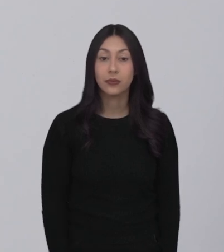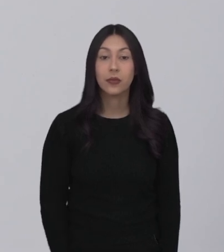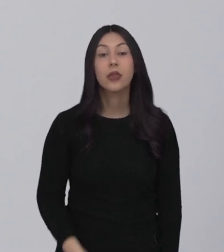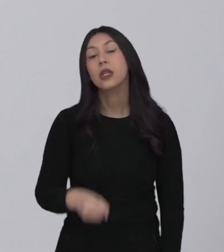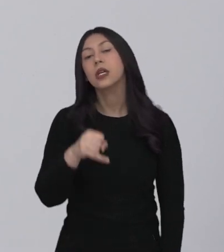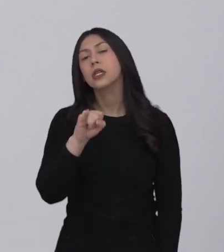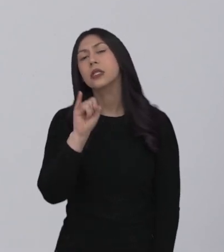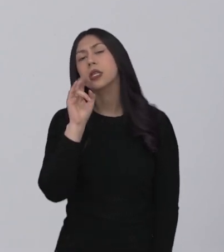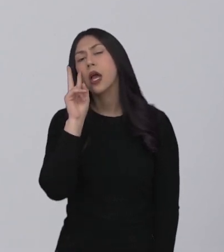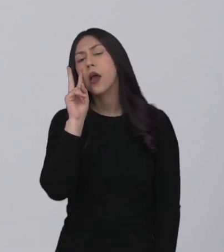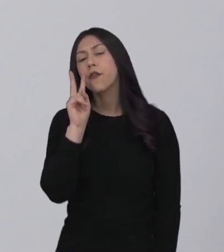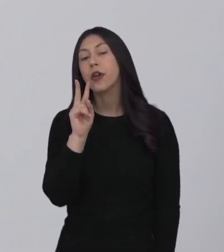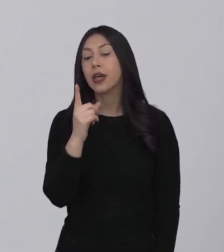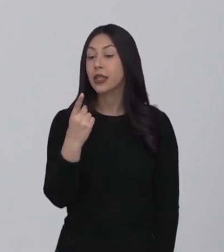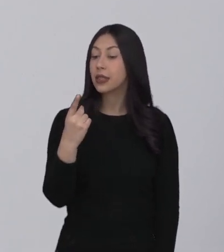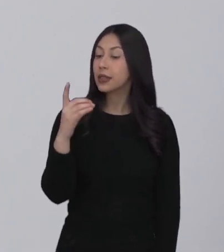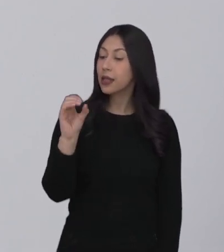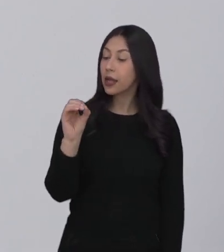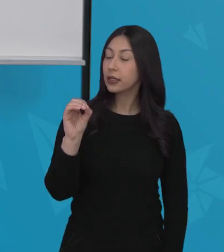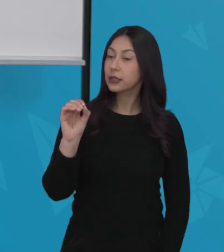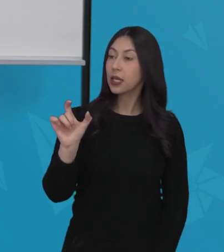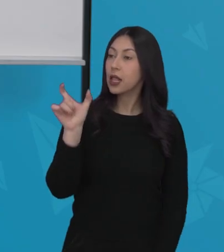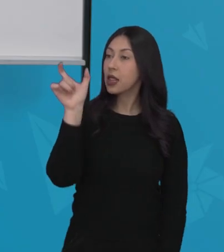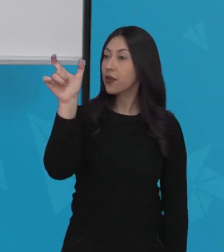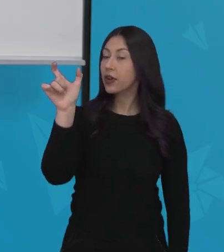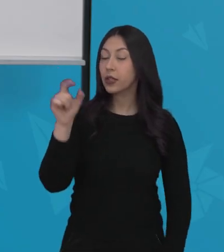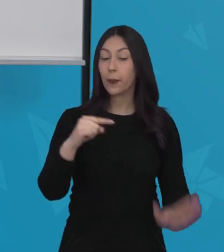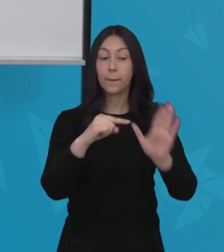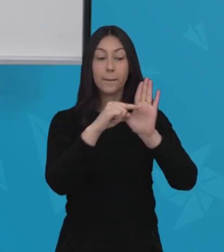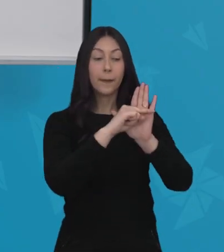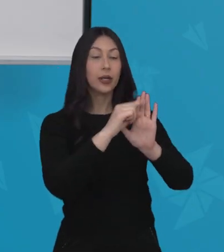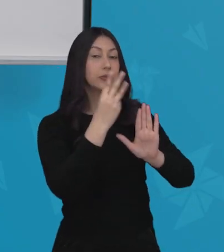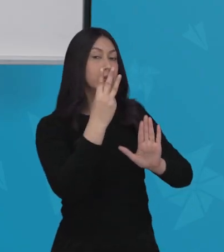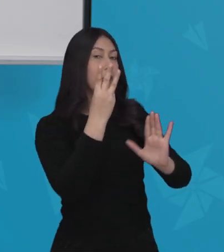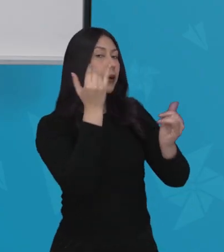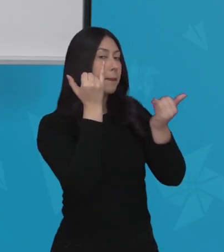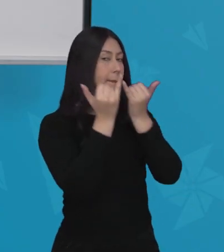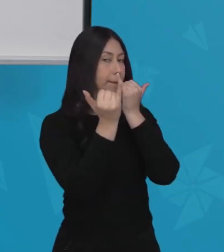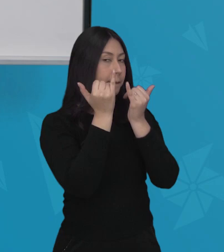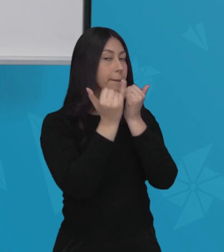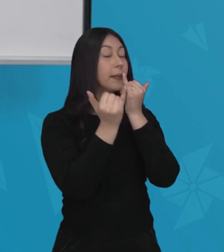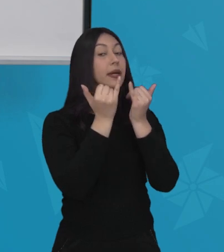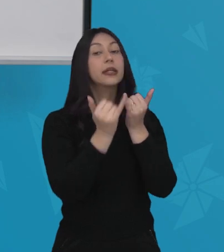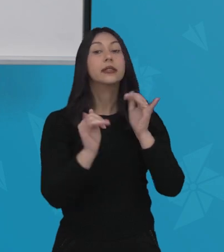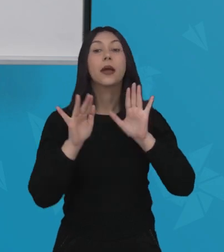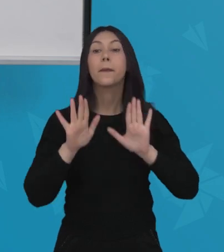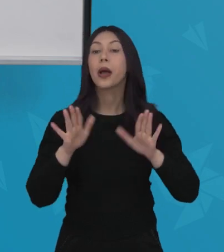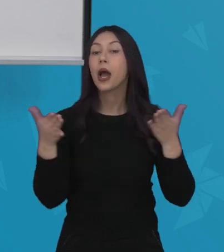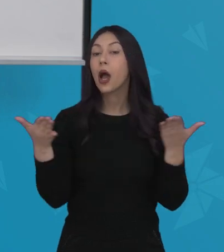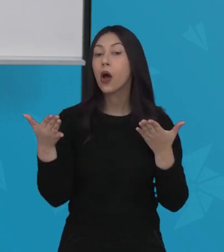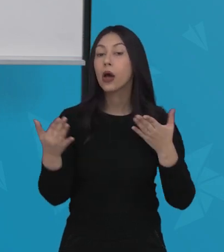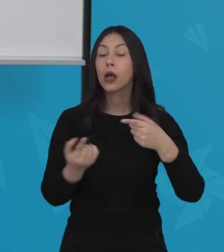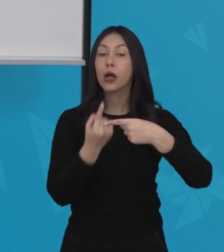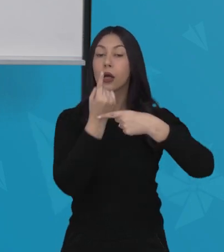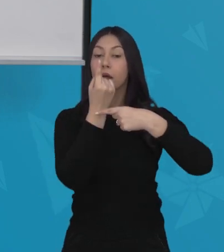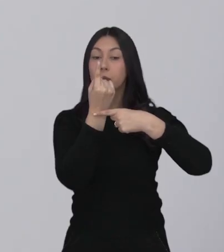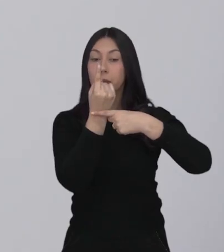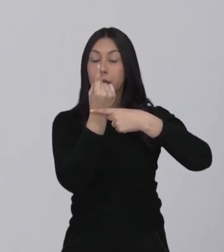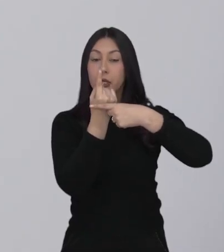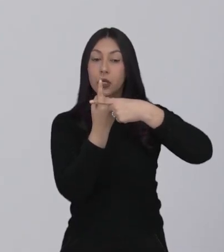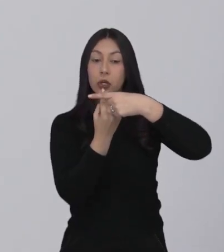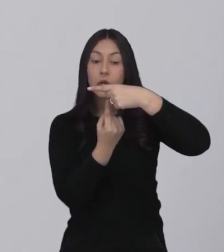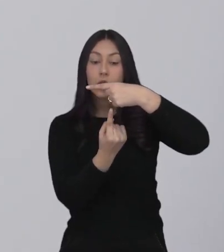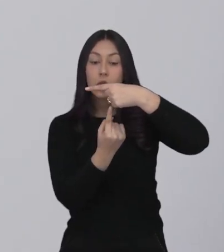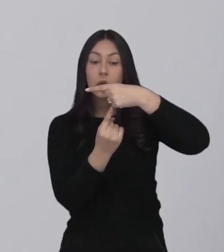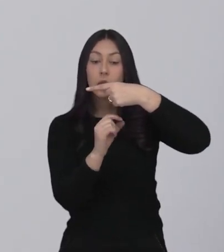a gente olhar para o 10 elevado a menos 3, é uma ideia muito parecida. Só que agora eu não vou ter um centésimo, eu